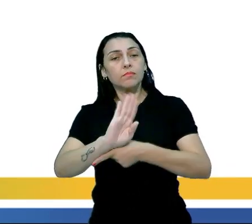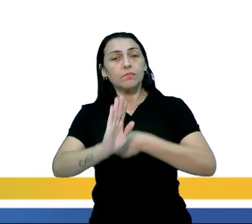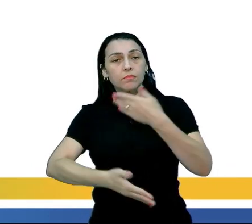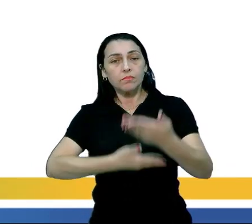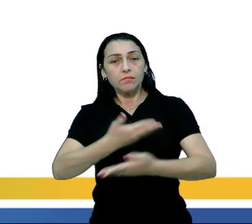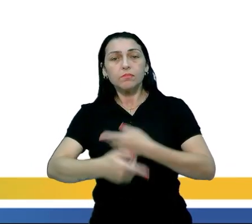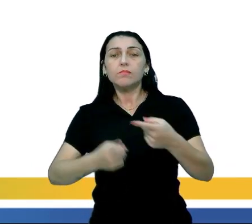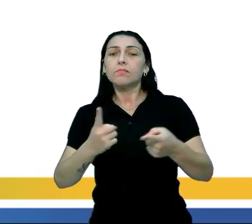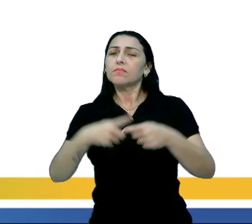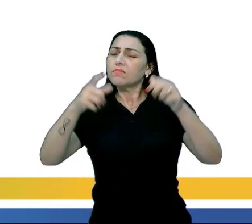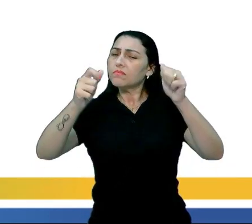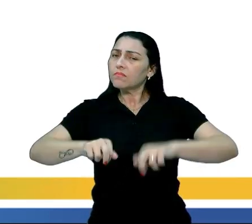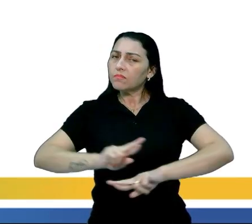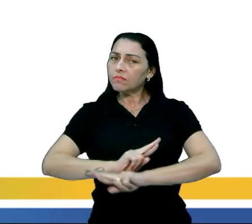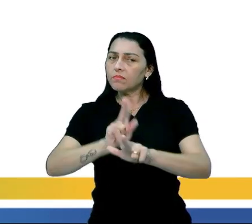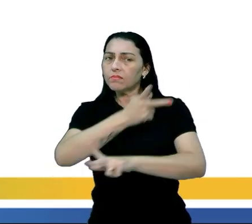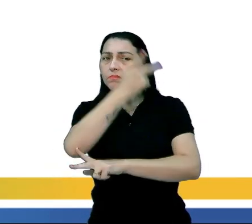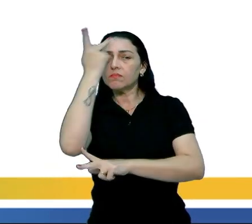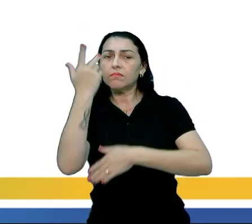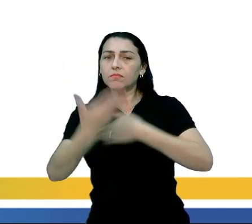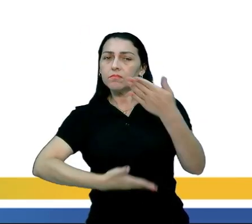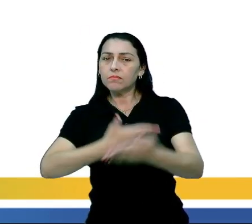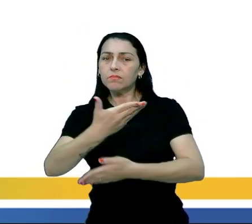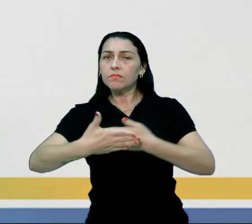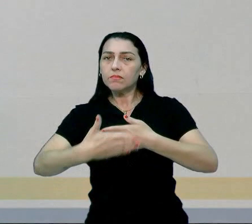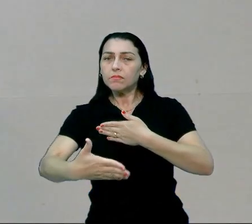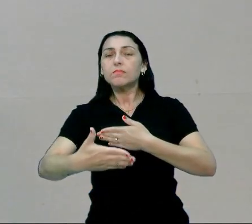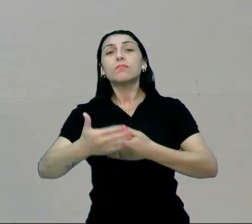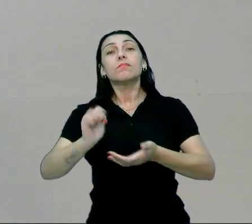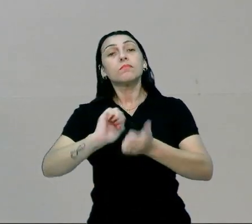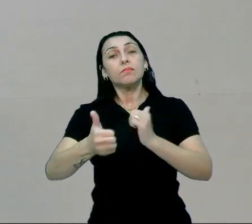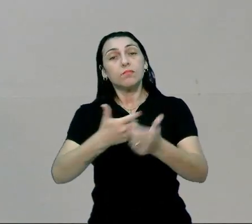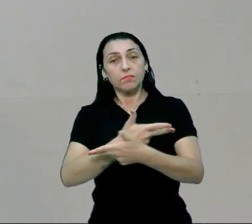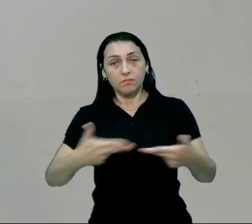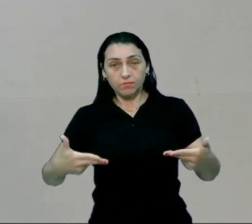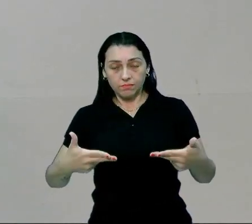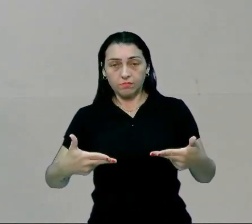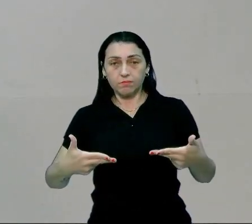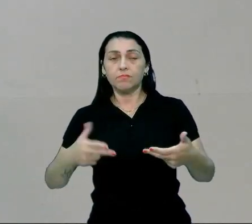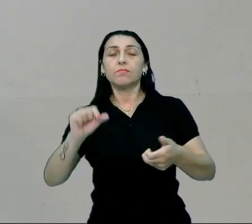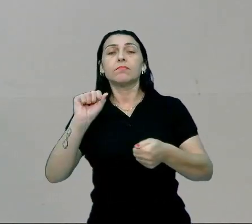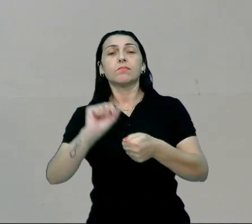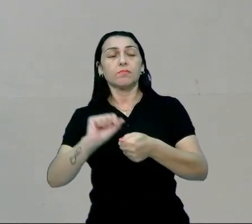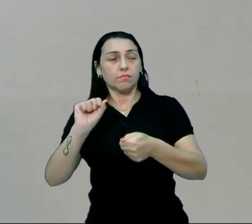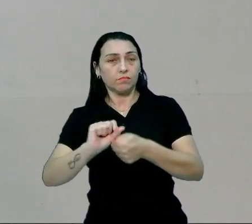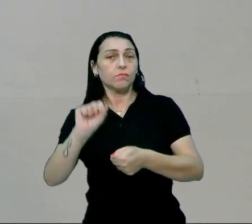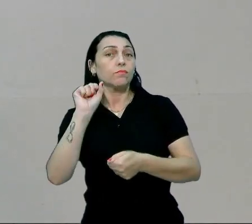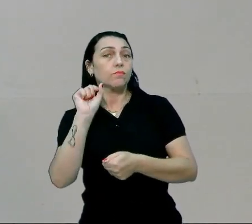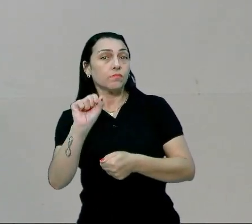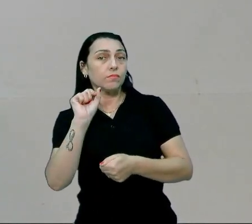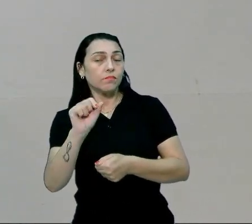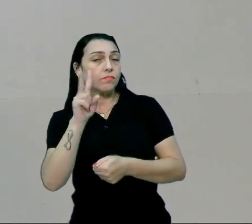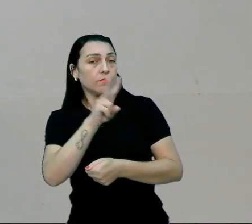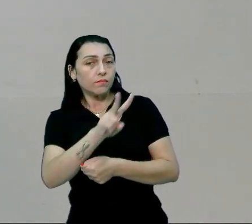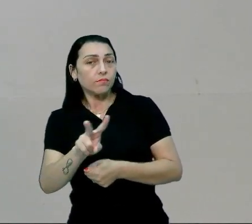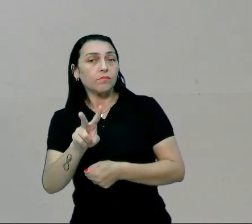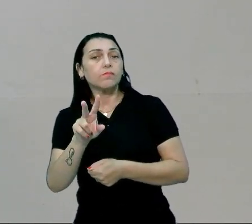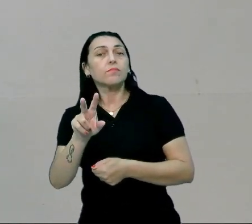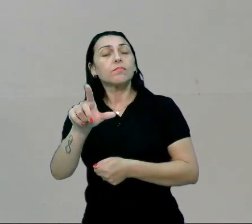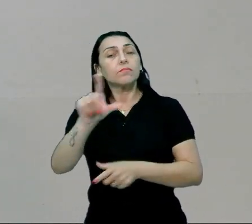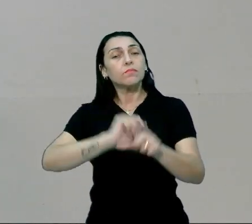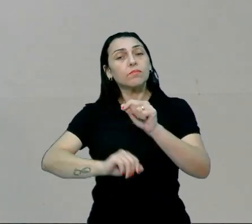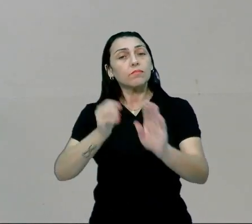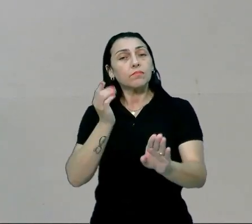socialização, porque permite que diferentes pessoas interajam a partir do esporte. Aí aqui a gente vai fazer a problematização. A gente vai ver as alternativas e